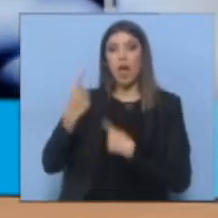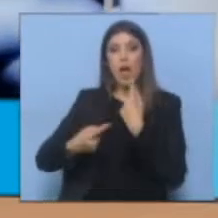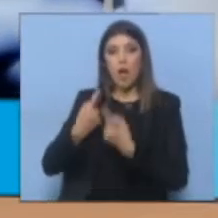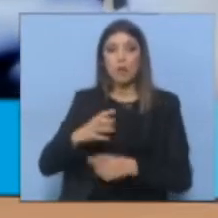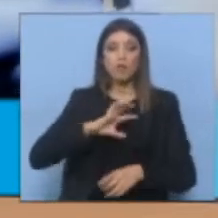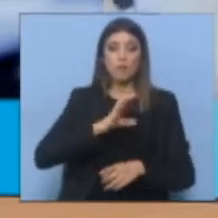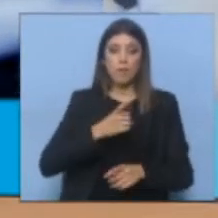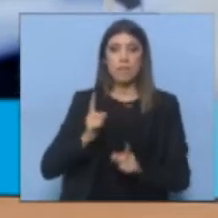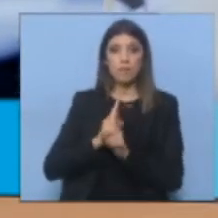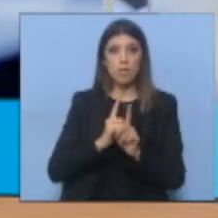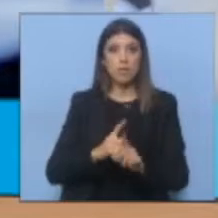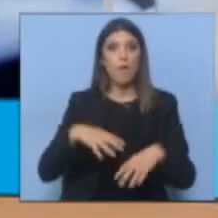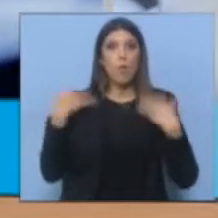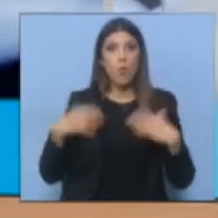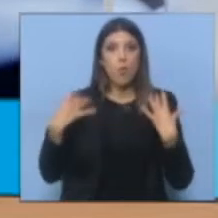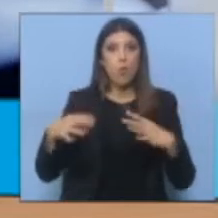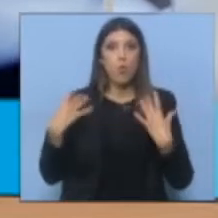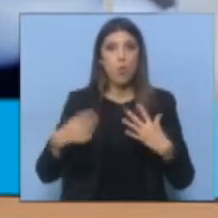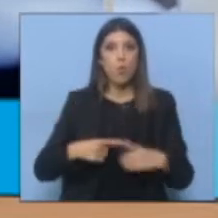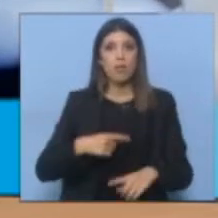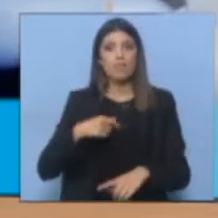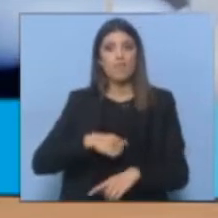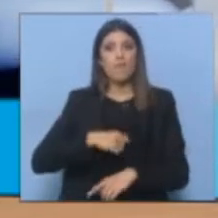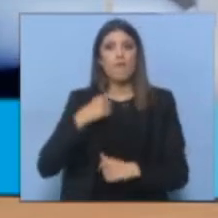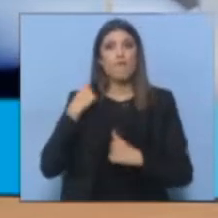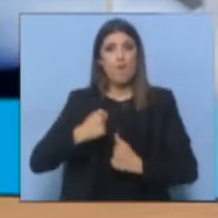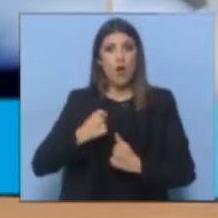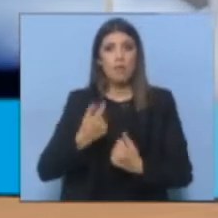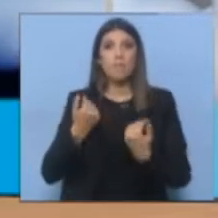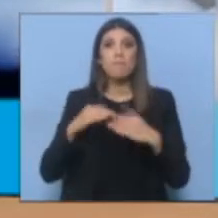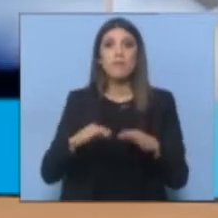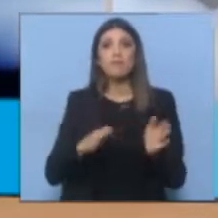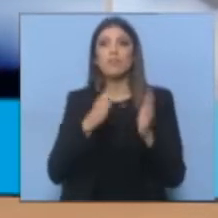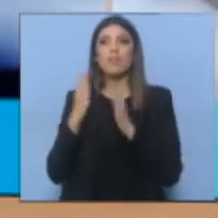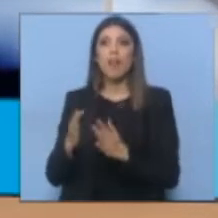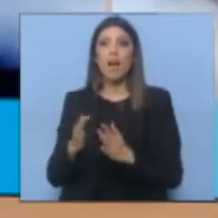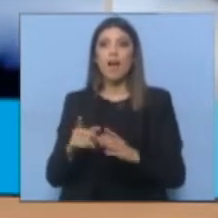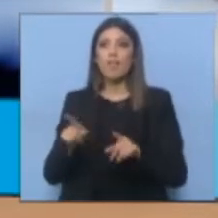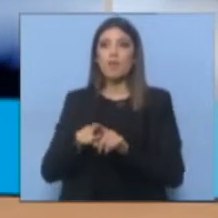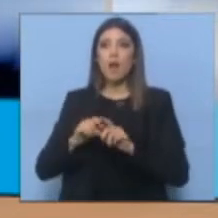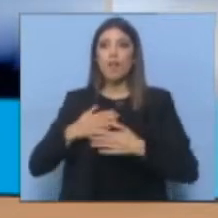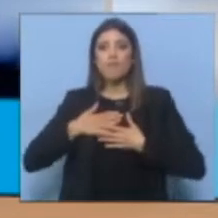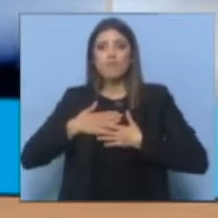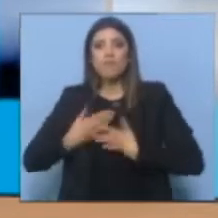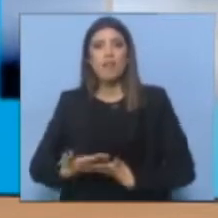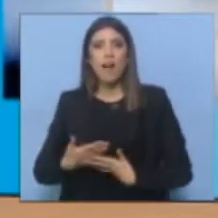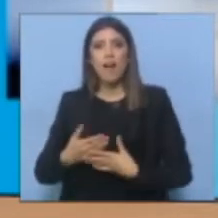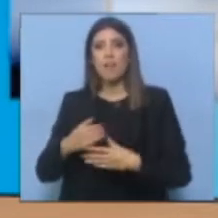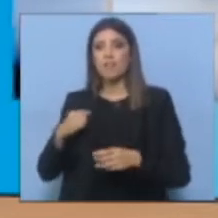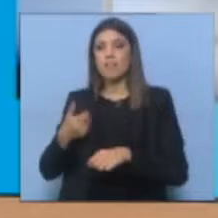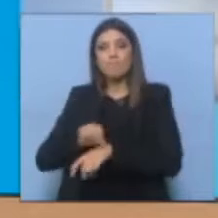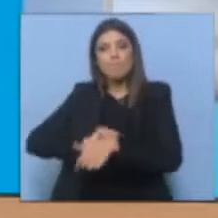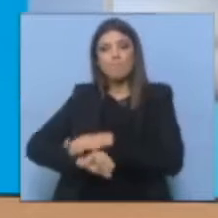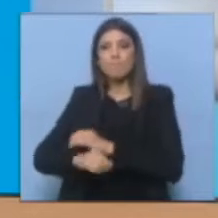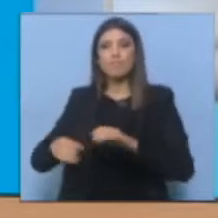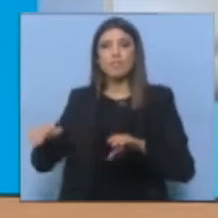grande, mas também as vocações, este querer trabalhar para a comunidade é de facto muito grande e, portanto, há de